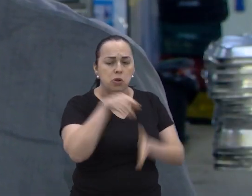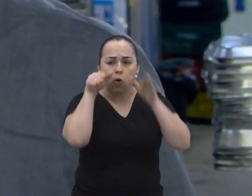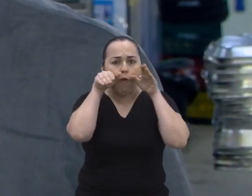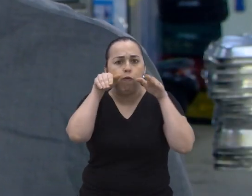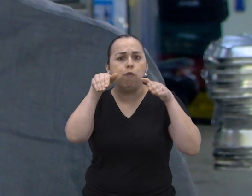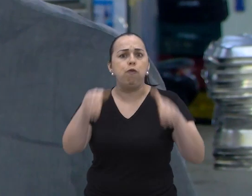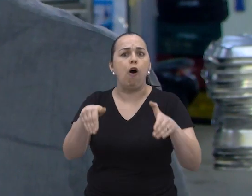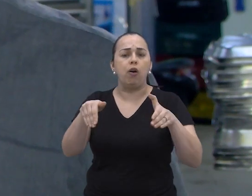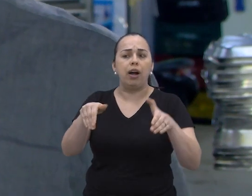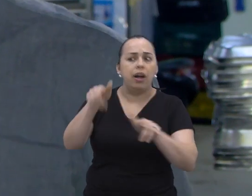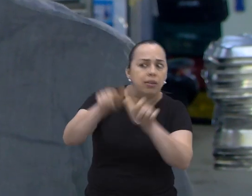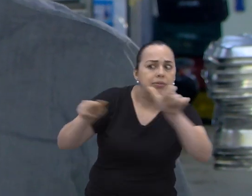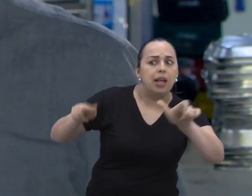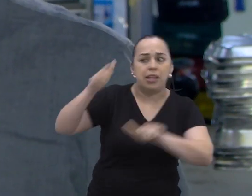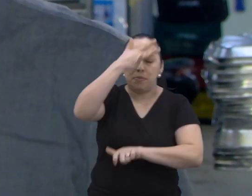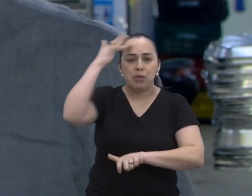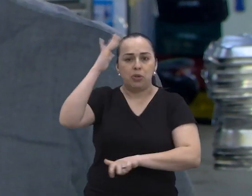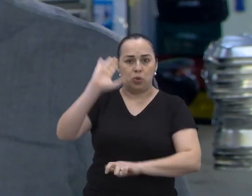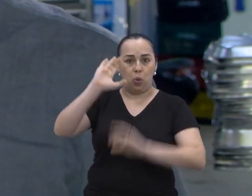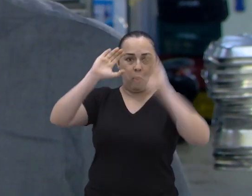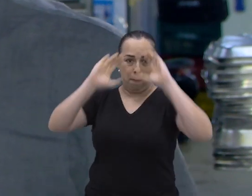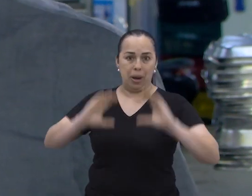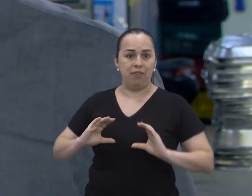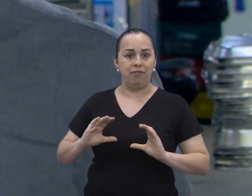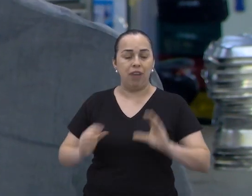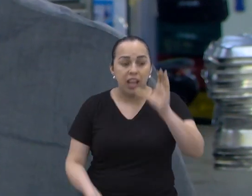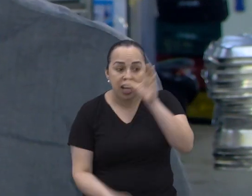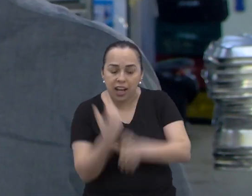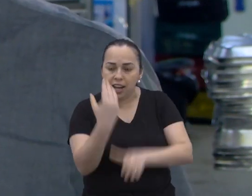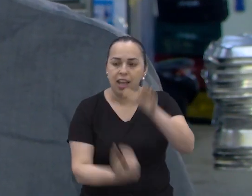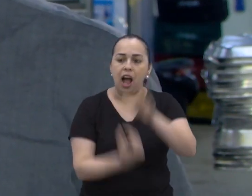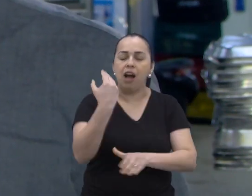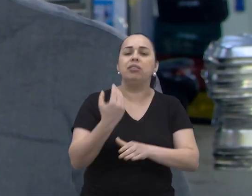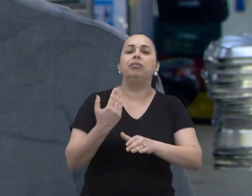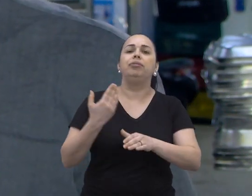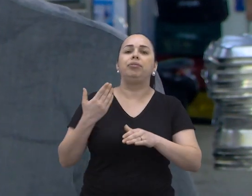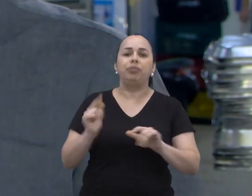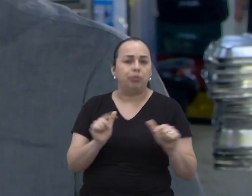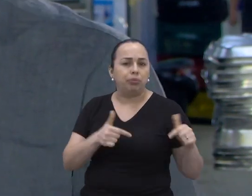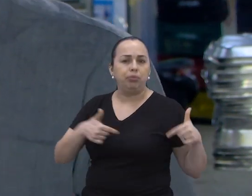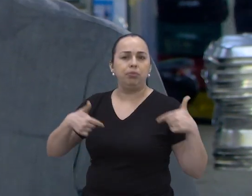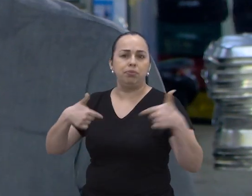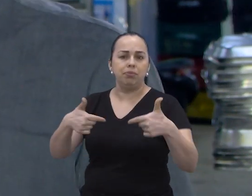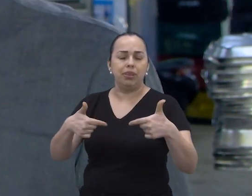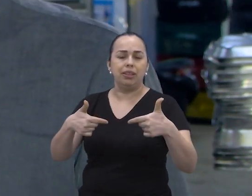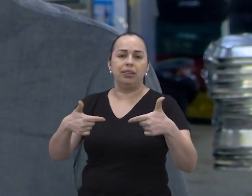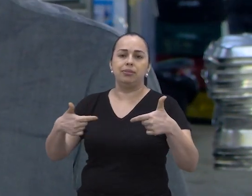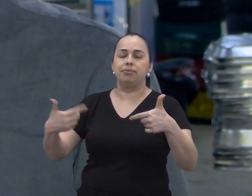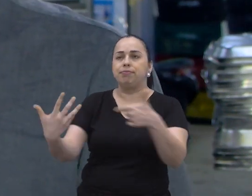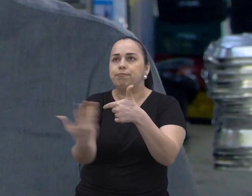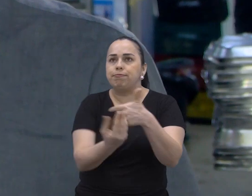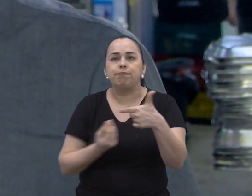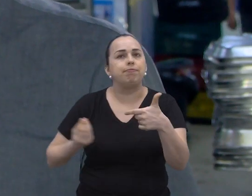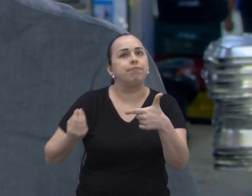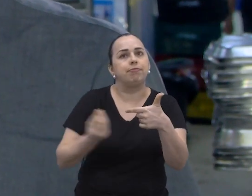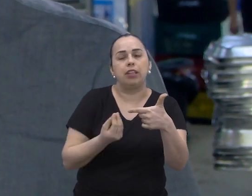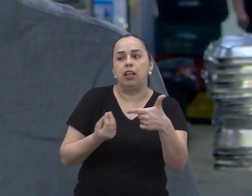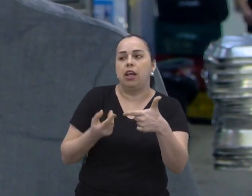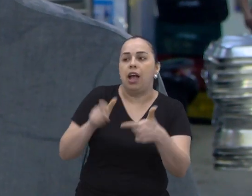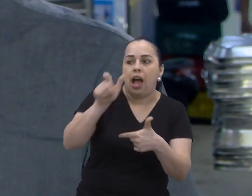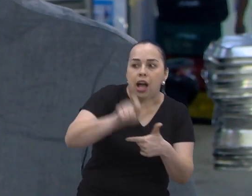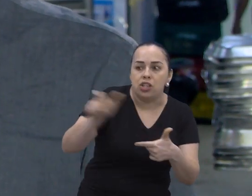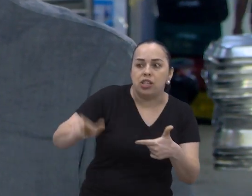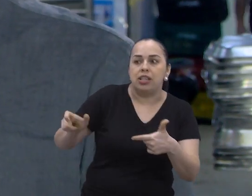RH especializada em pessoas que vai ajudar a gente a desenvolver cada vez mais, não